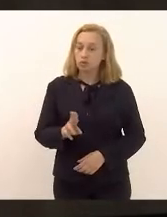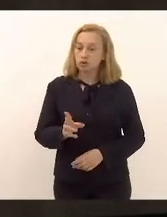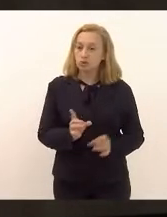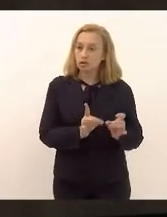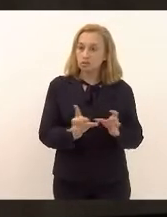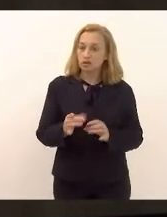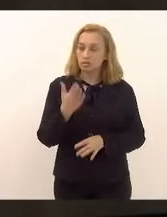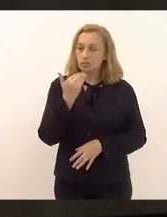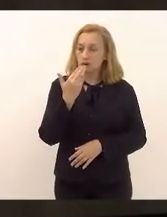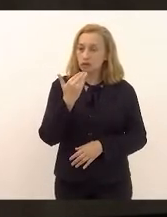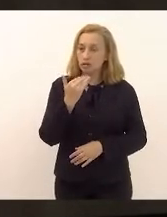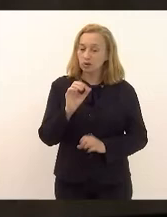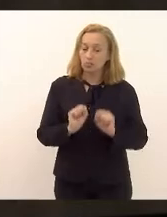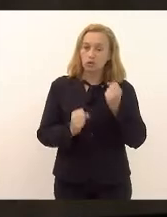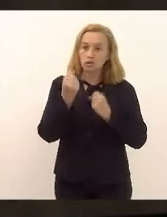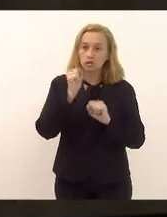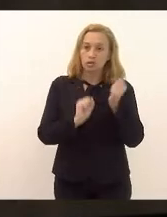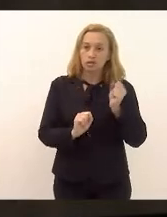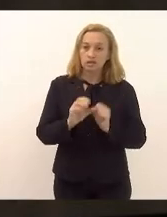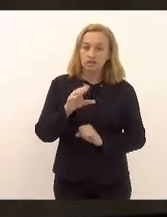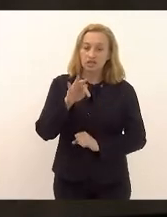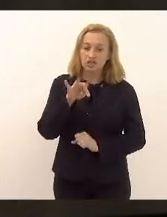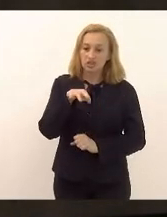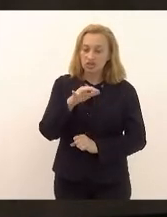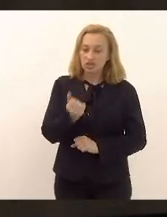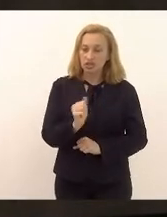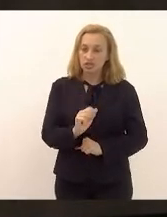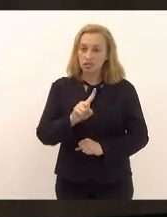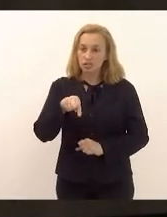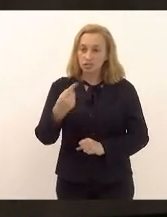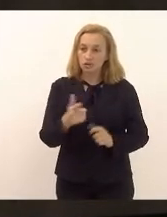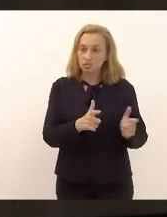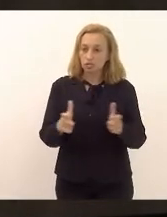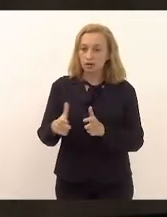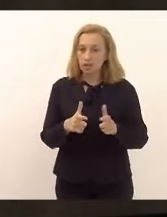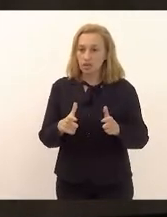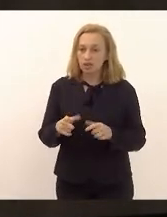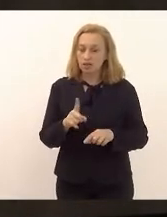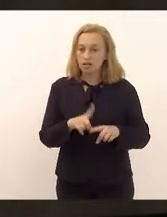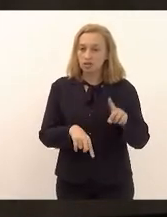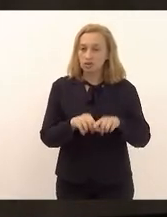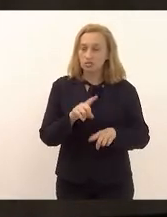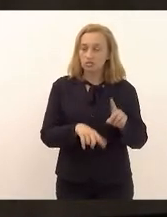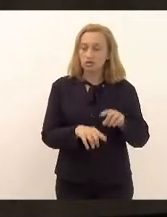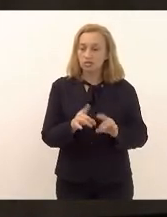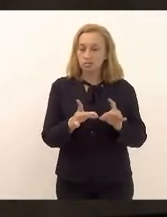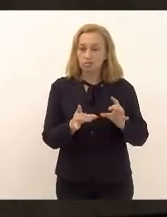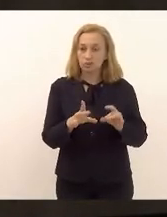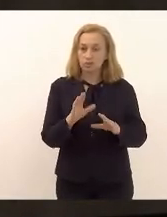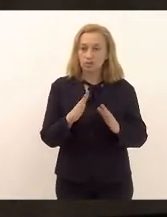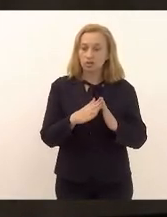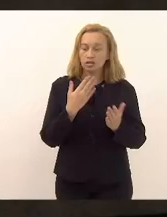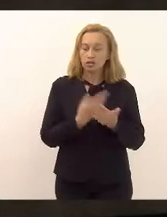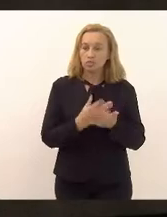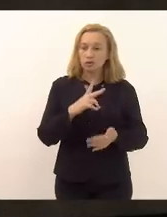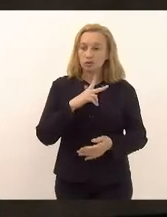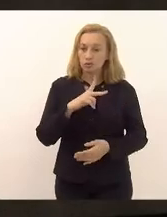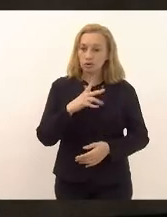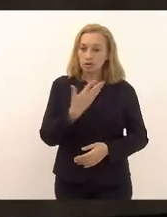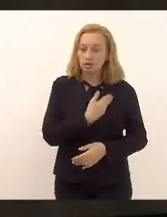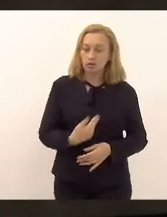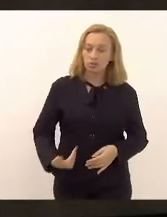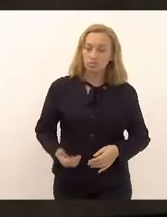comercialização de alimentos ultraprocessados nas cantinas e demais locais de vendas de produtos e alimentos nas escolas públicas e privadas do Estado do Rio de